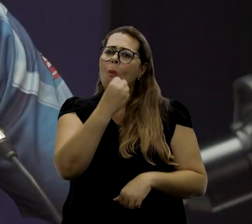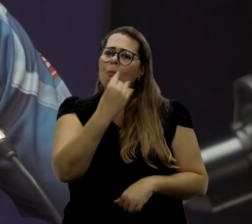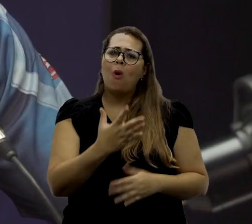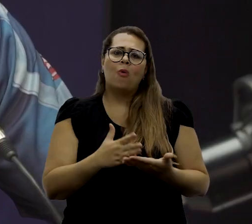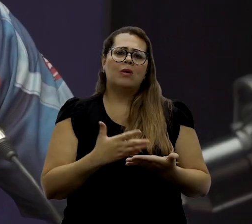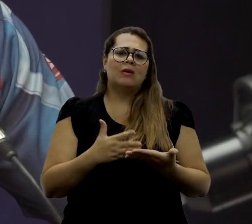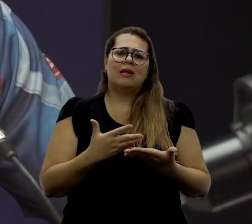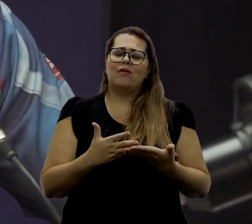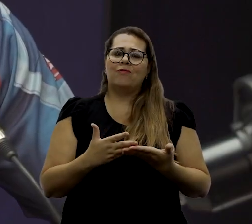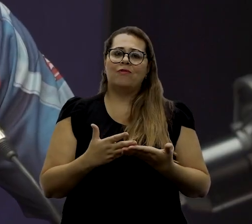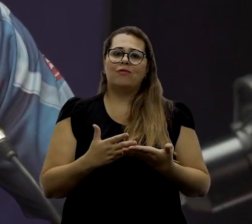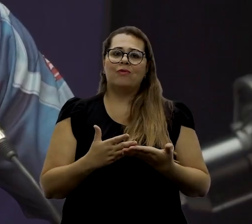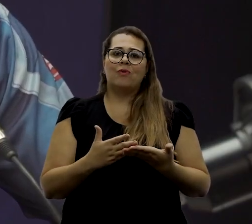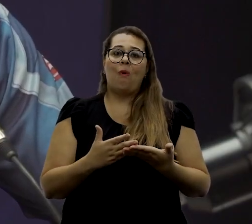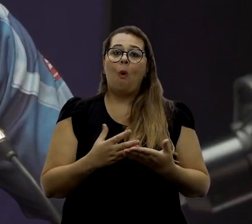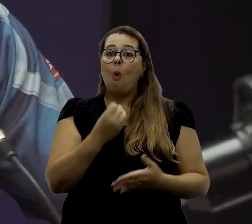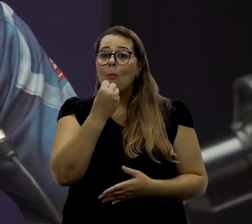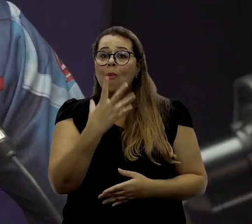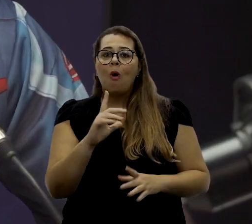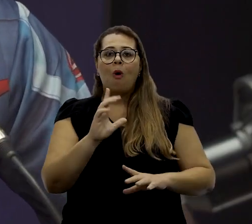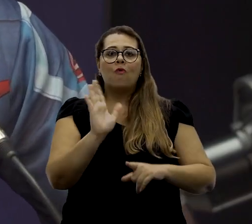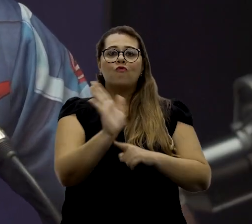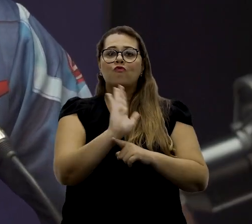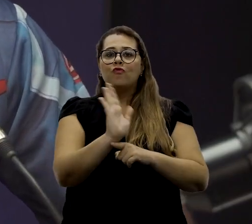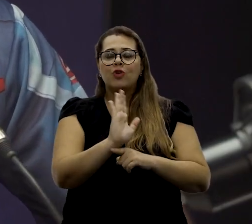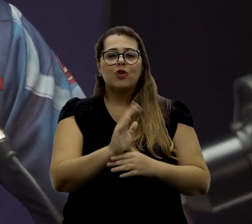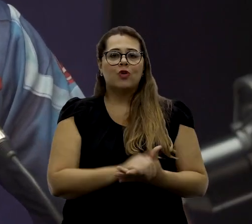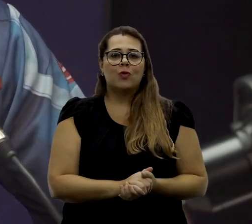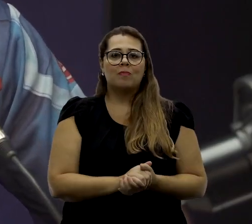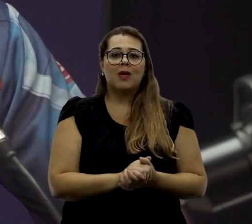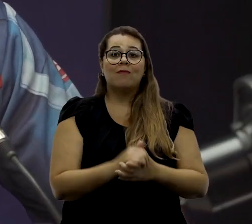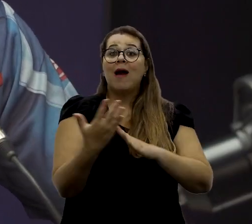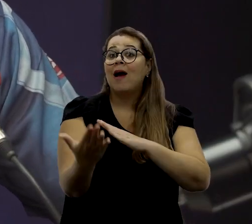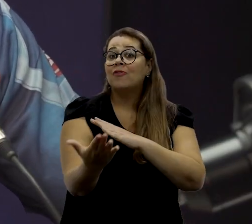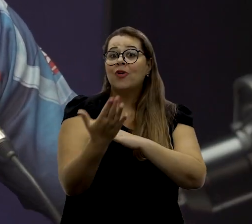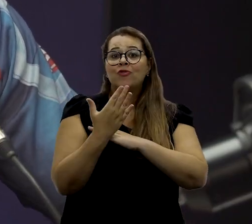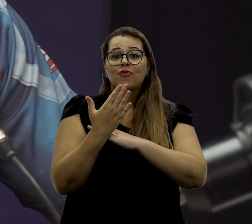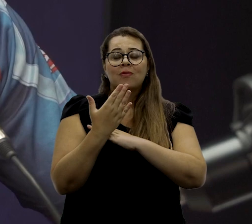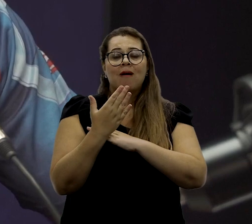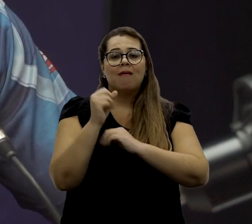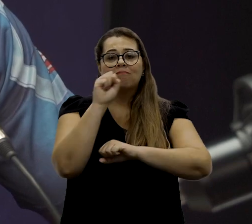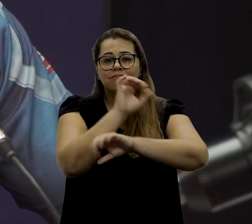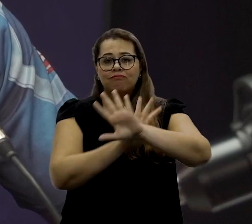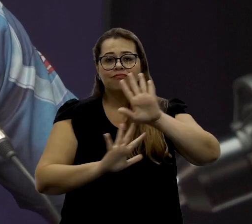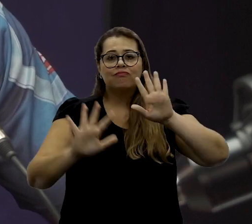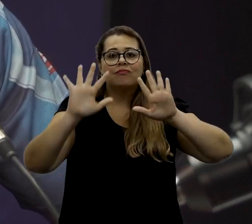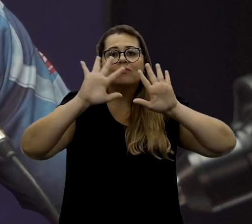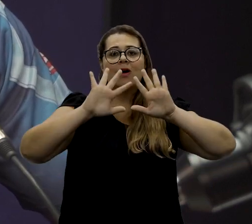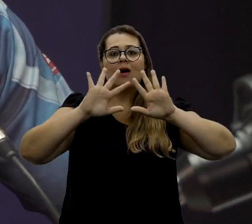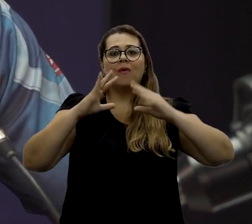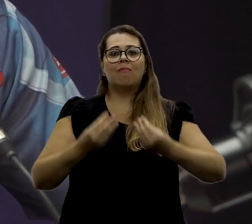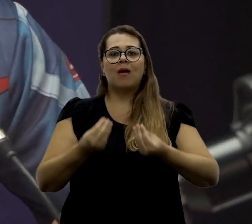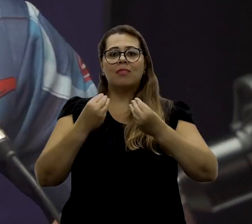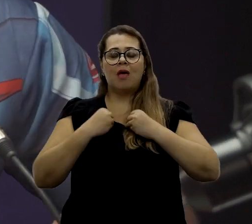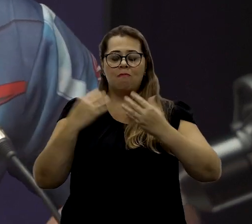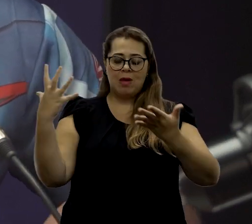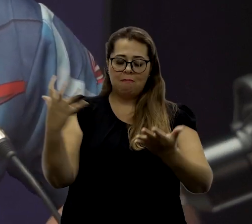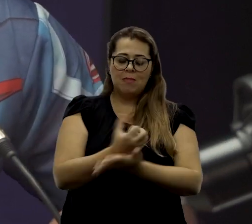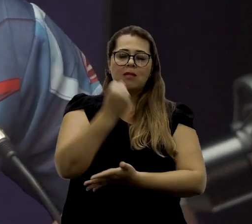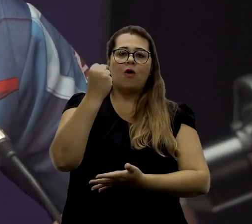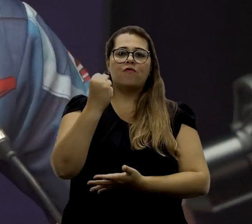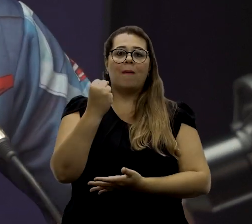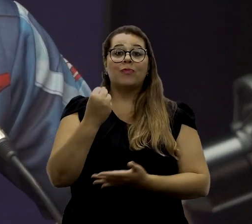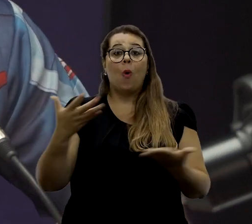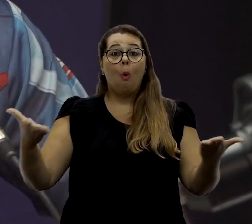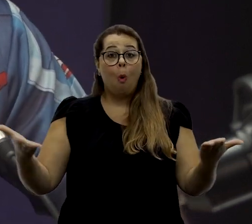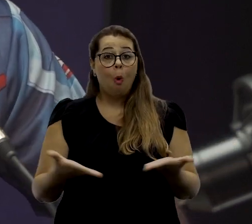bom filme. Gente, se afastar daquelas notícias, principalmente hoje, que as pessoas ficam 24 horas só vendo notícias